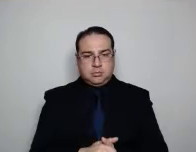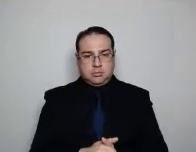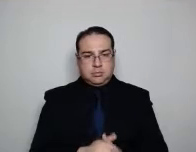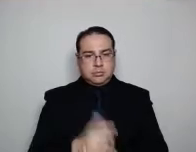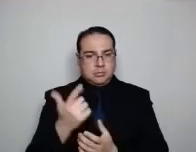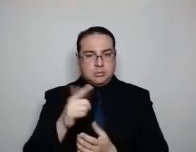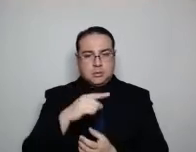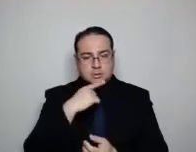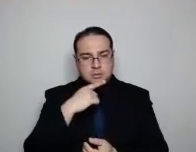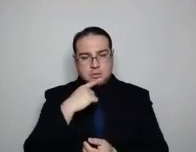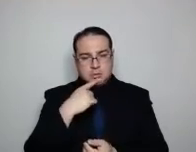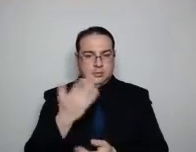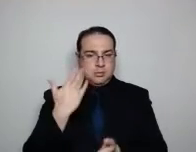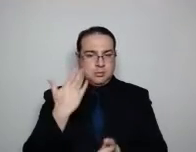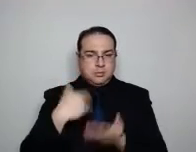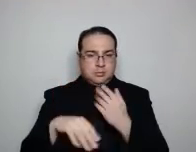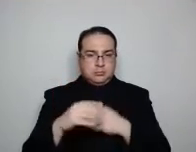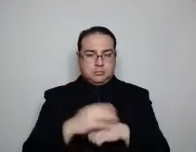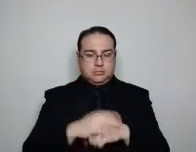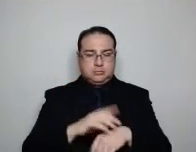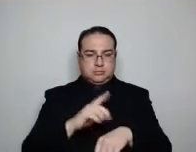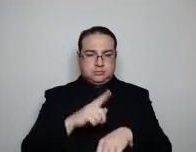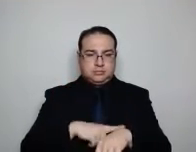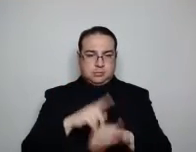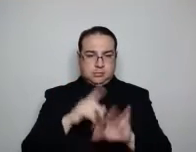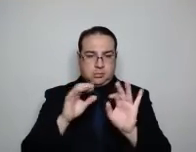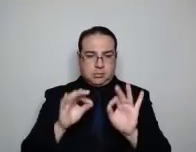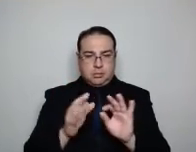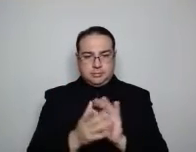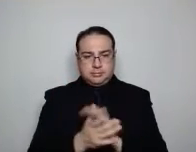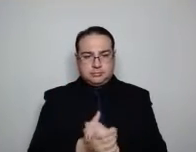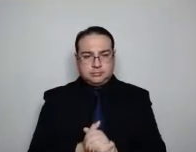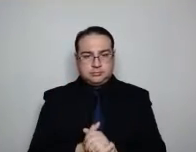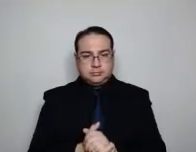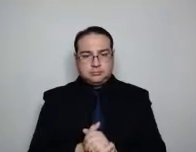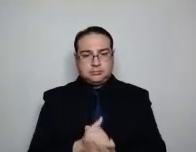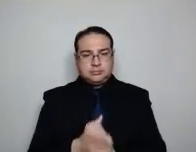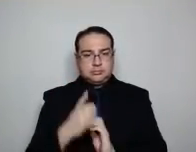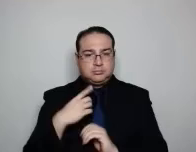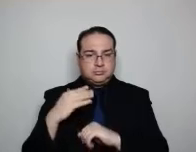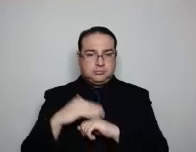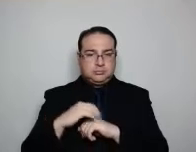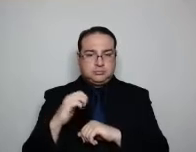momento oportuno. Tem como você chamar, verificar se o advogado está...